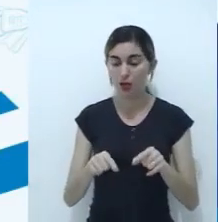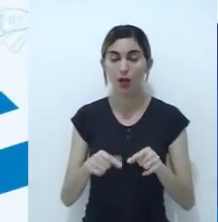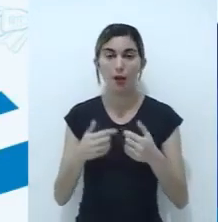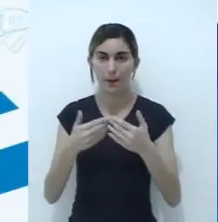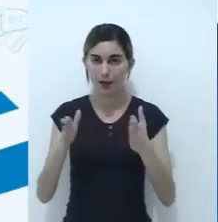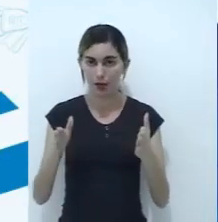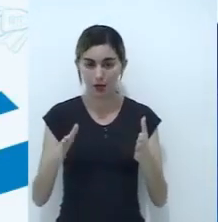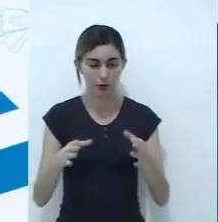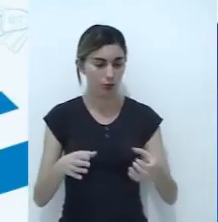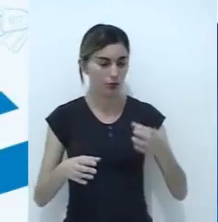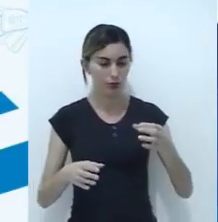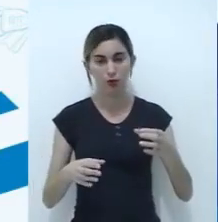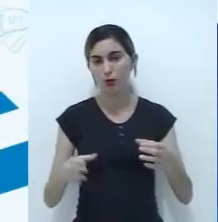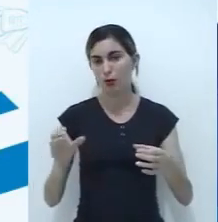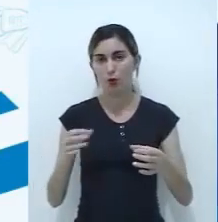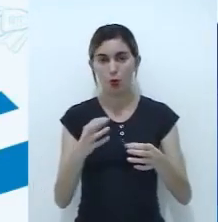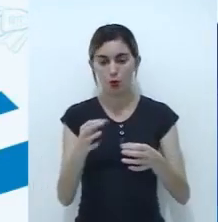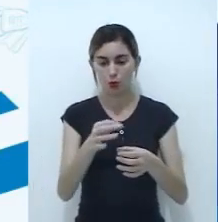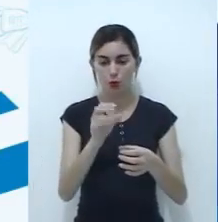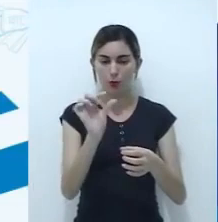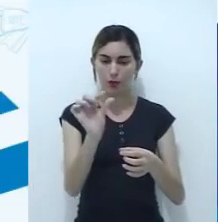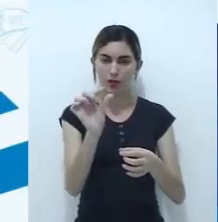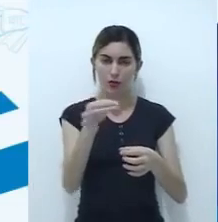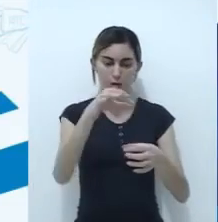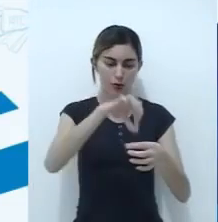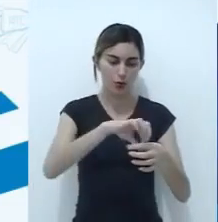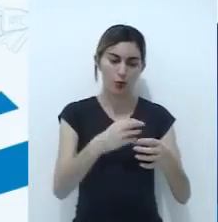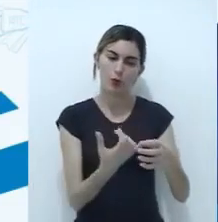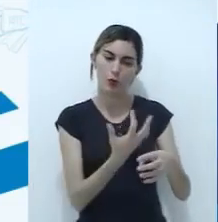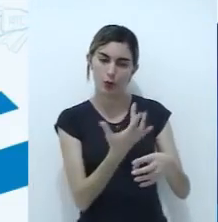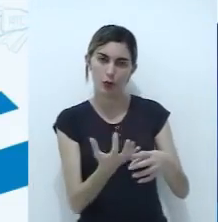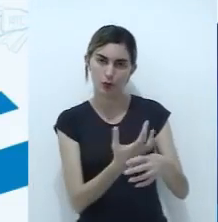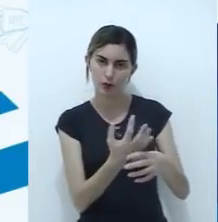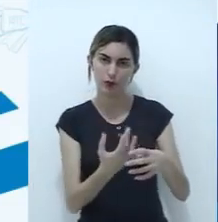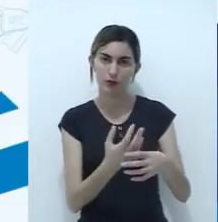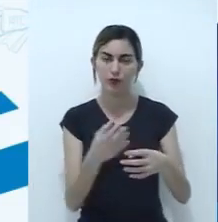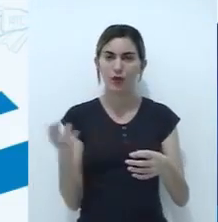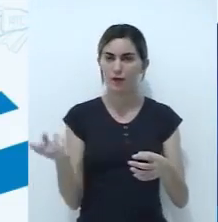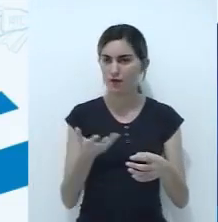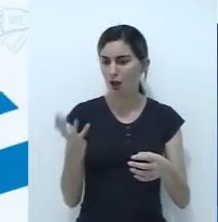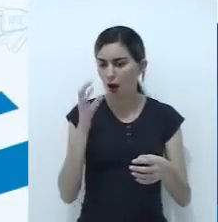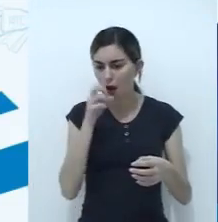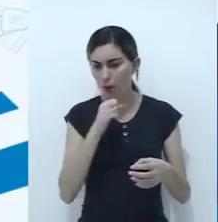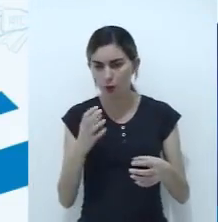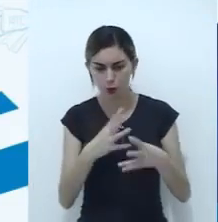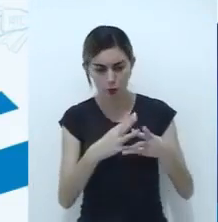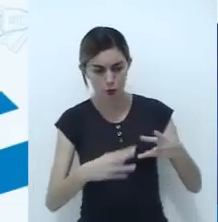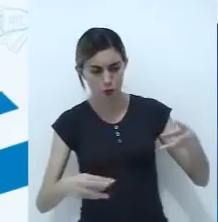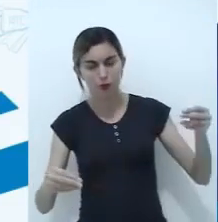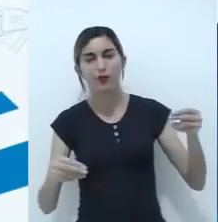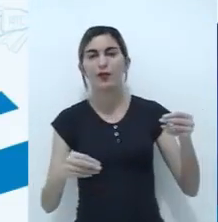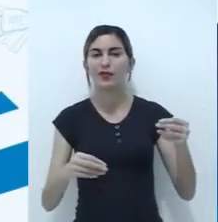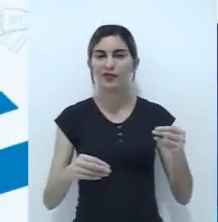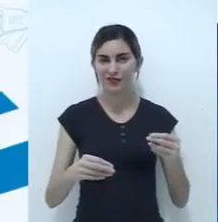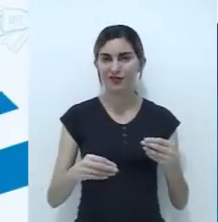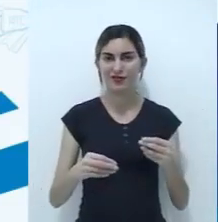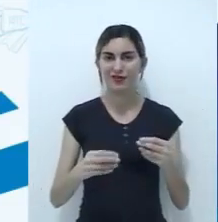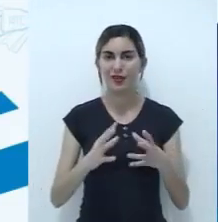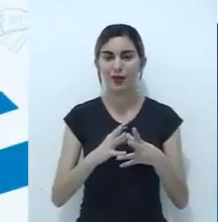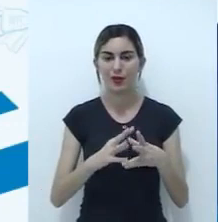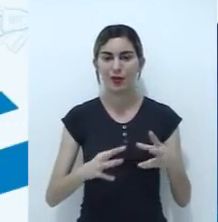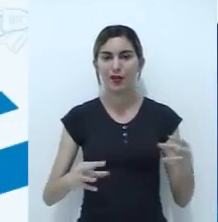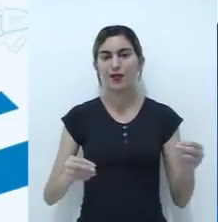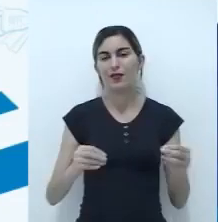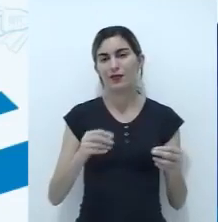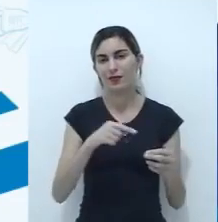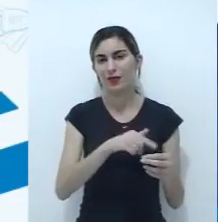que estava aberto, a pastilha efervescente, a reação, a sua velocidade, por causa da temperatura,